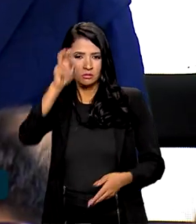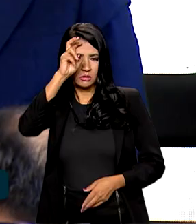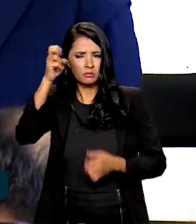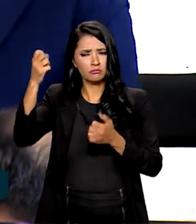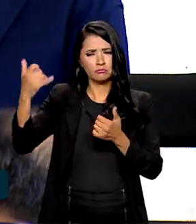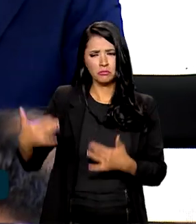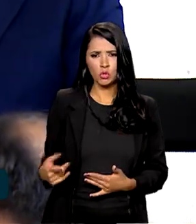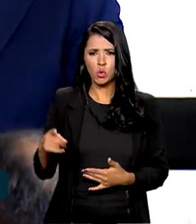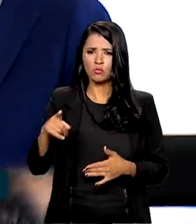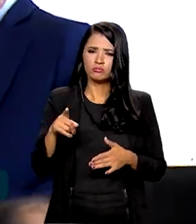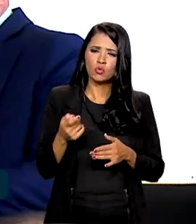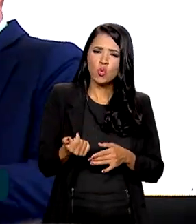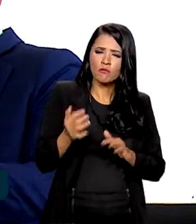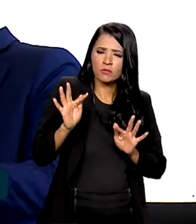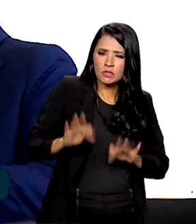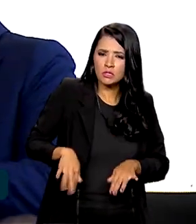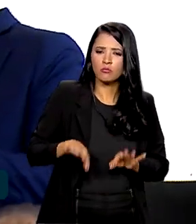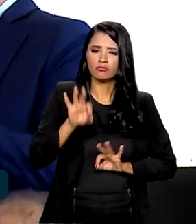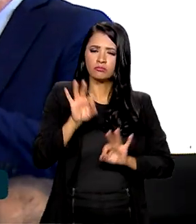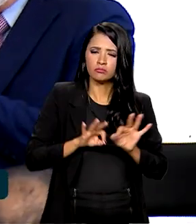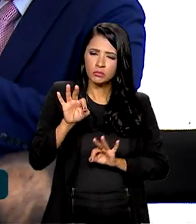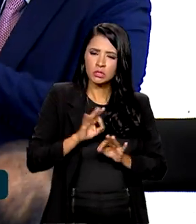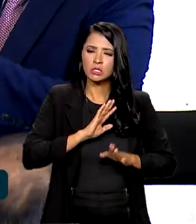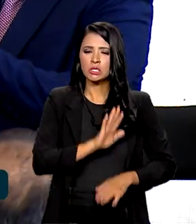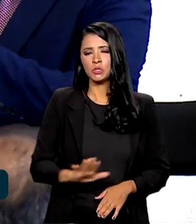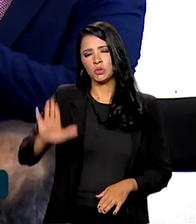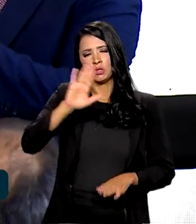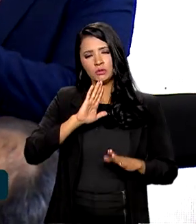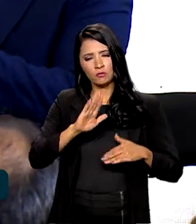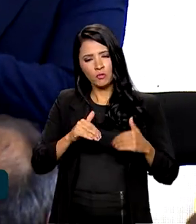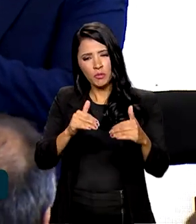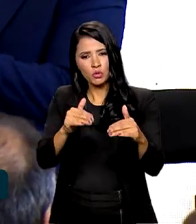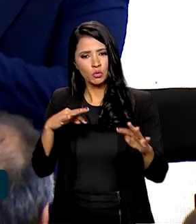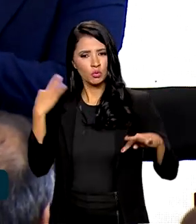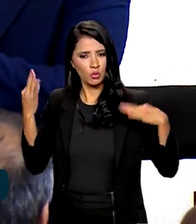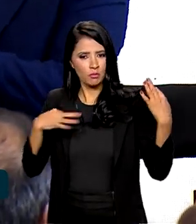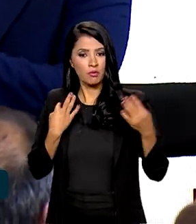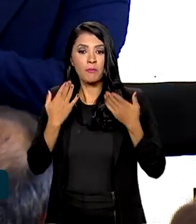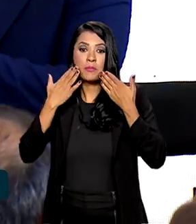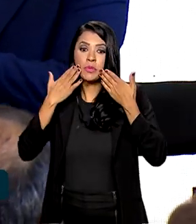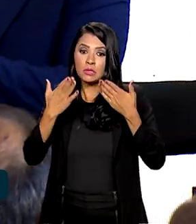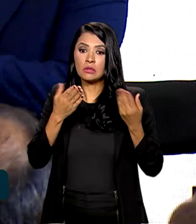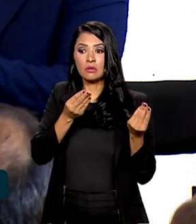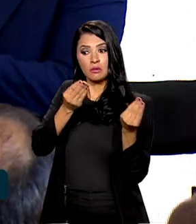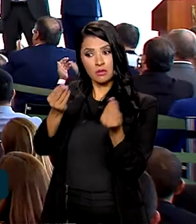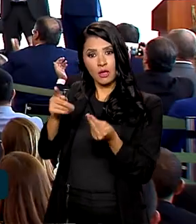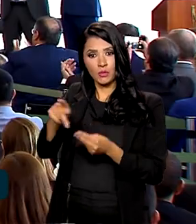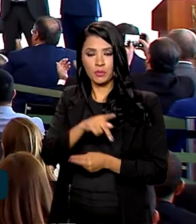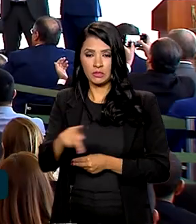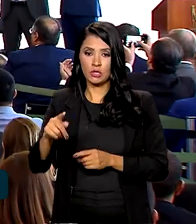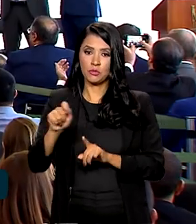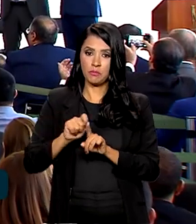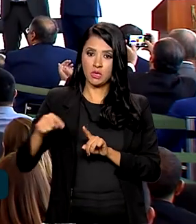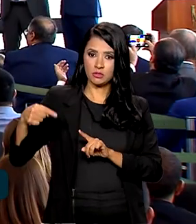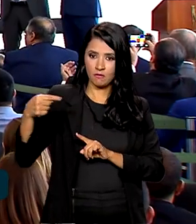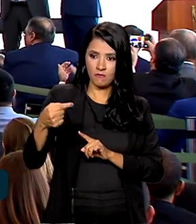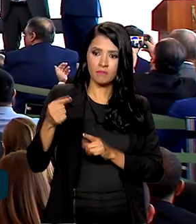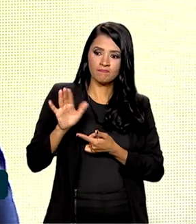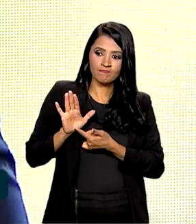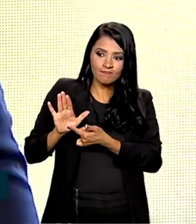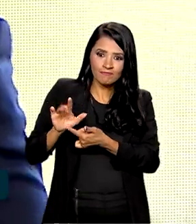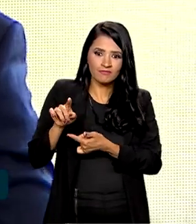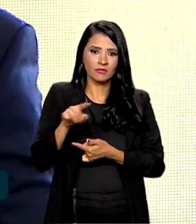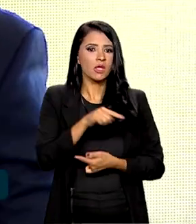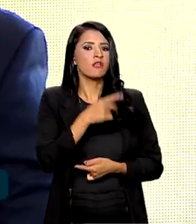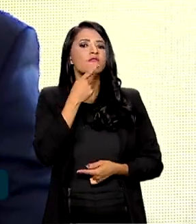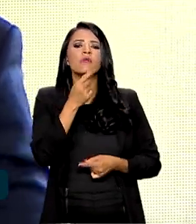que está finalizando o Plano Nacional de Desenvolvimento do Turismo, a ser apresentado ao presidente Lula no próximo mês. Segundo ele,